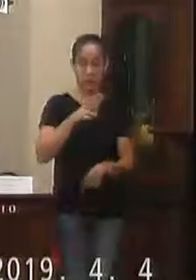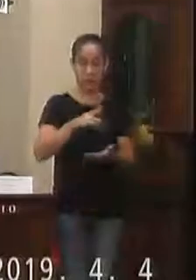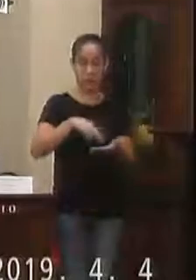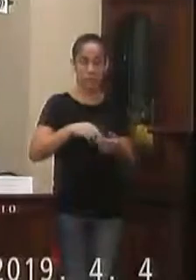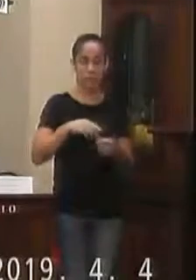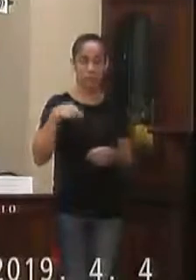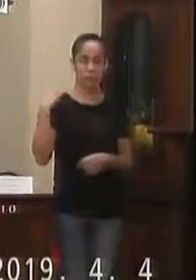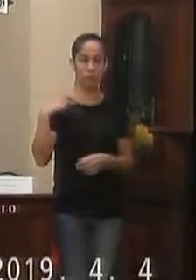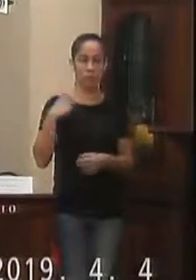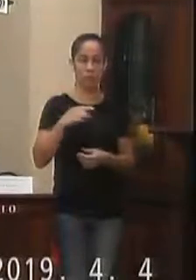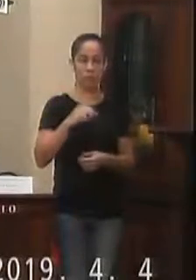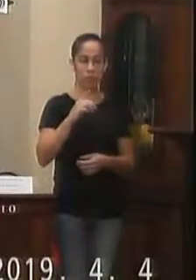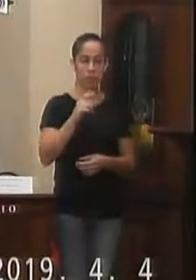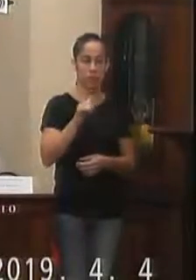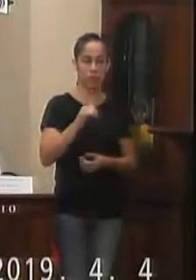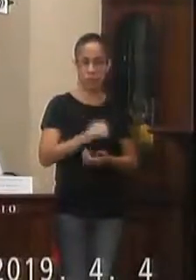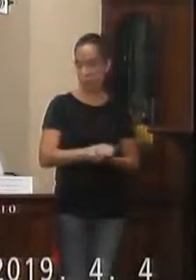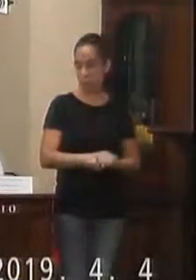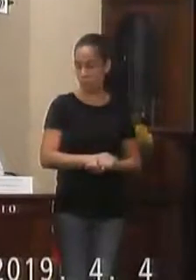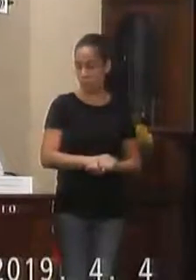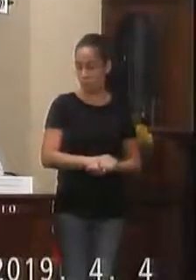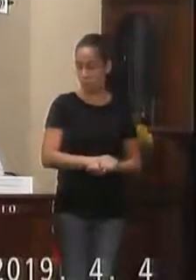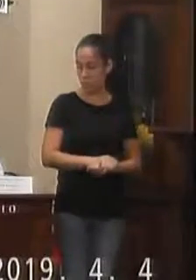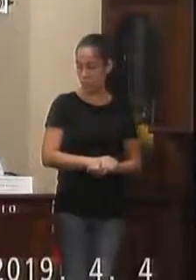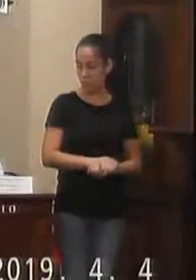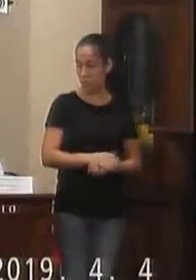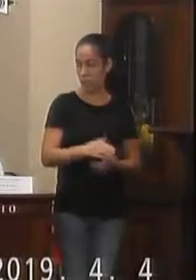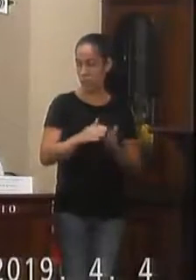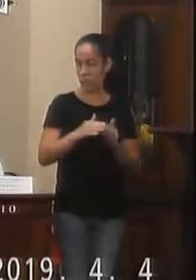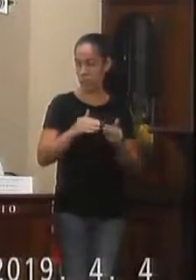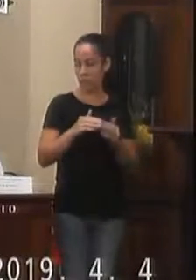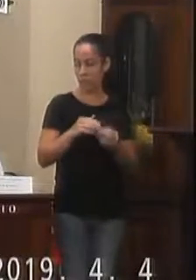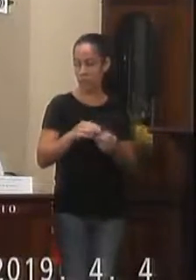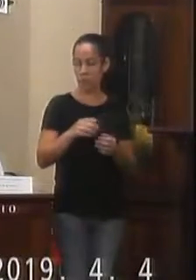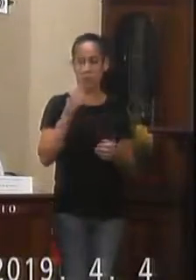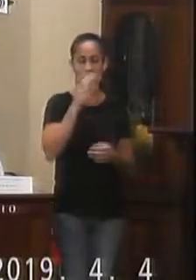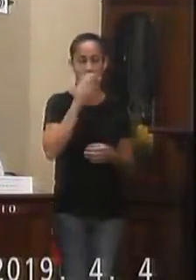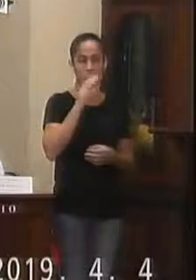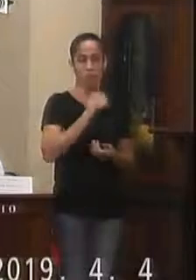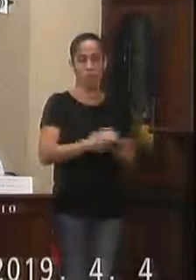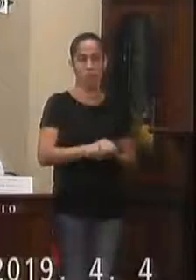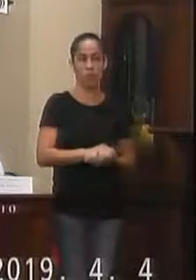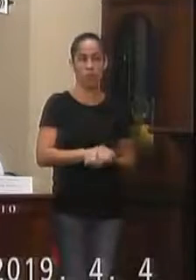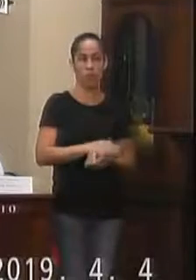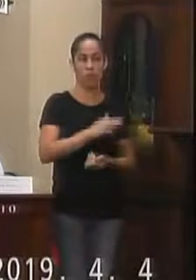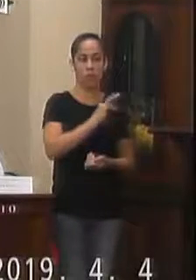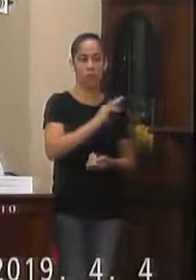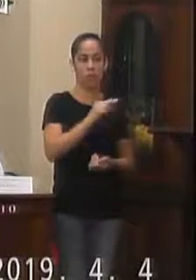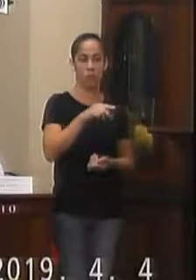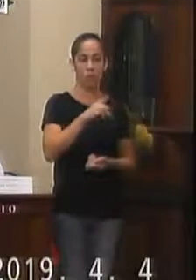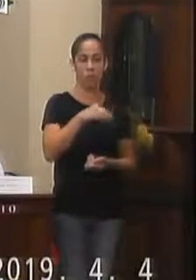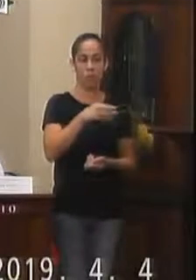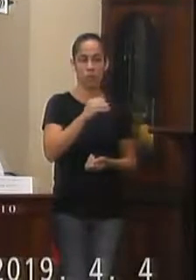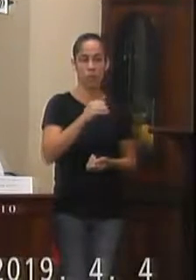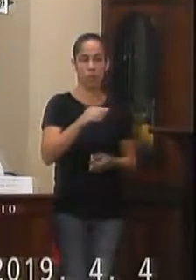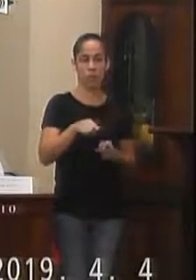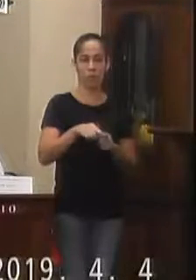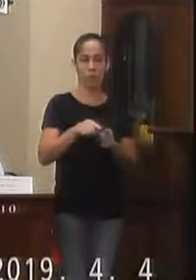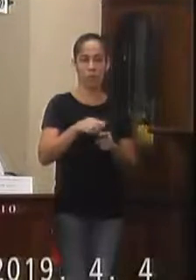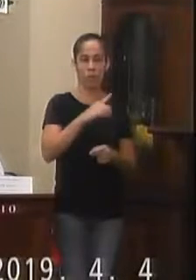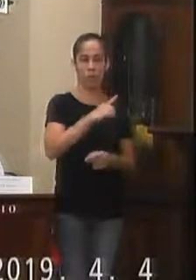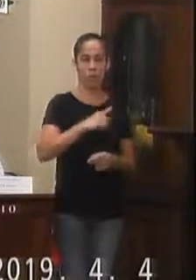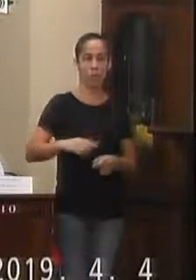Requerimento do vereador David Nogueira. Ele requer, em regime de urgência, a fundação, em especial o